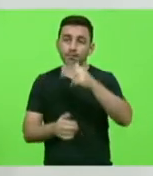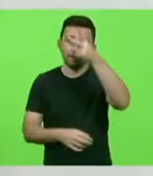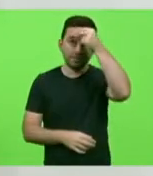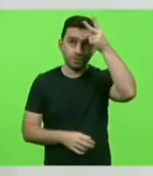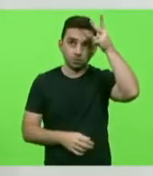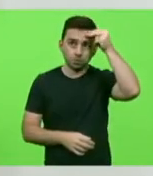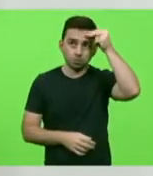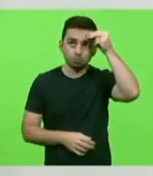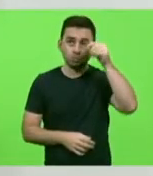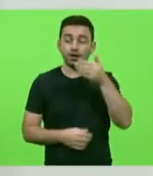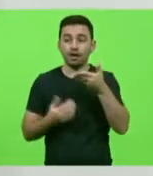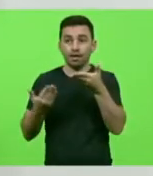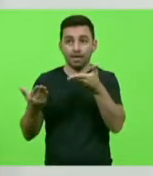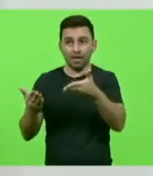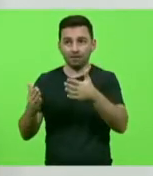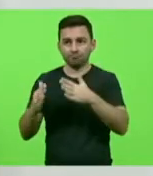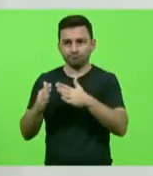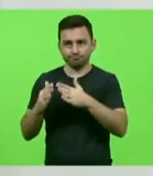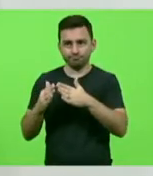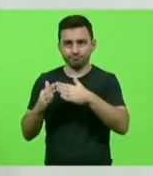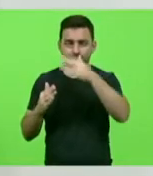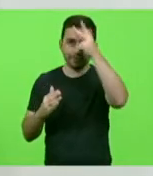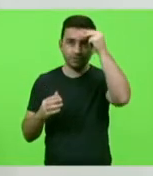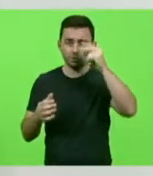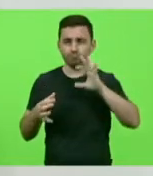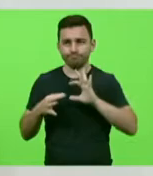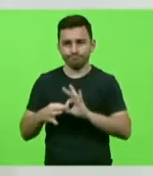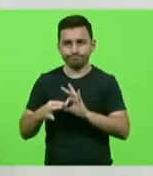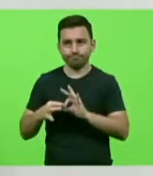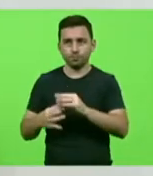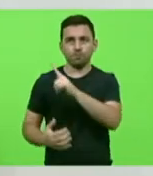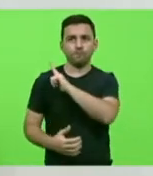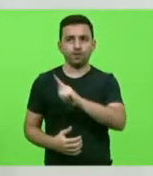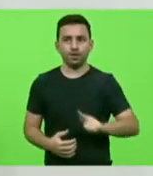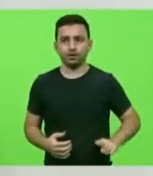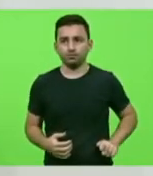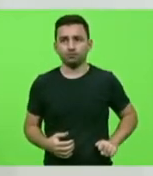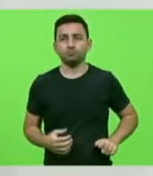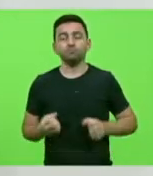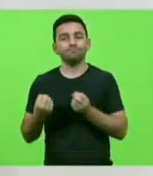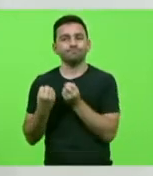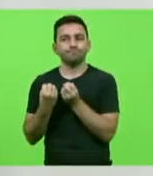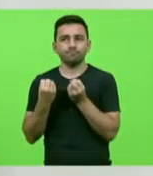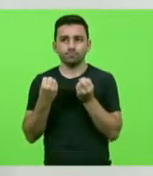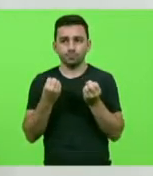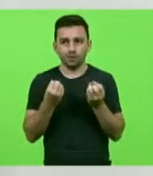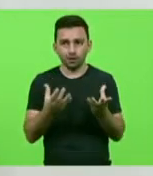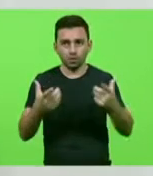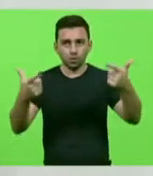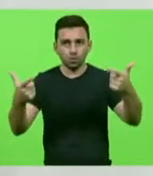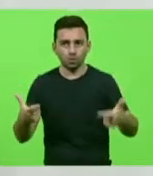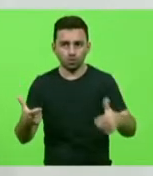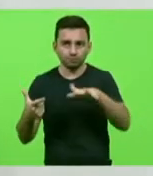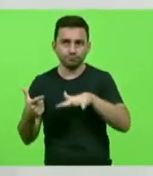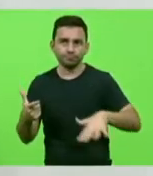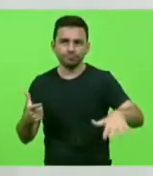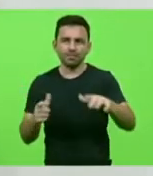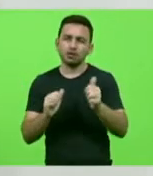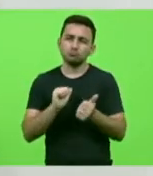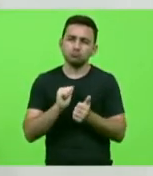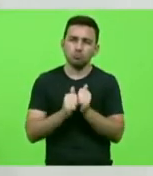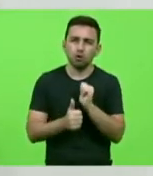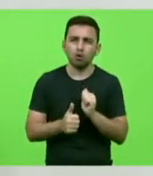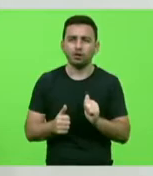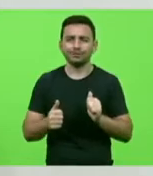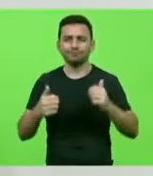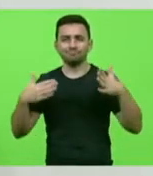parceira em todo momento, junto com o governo do Estado, entregando esse espaço que serve de esporte,